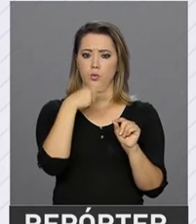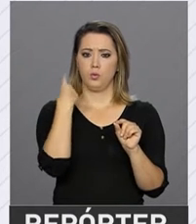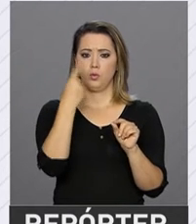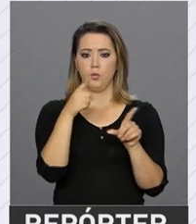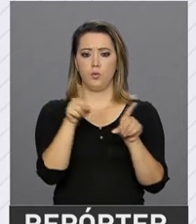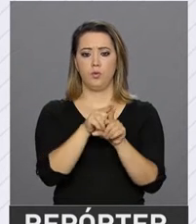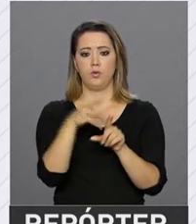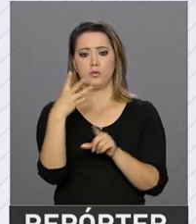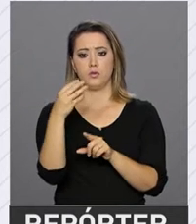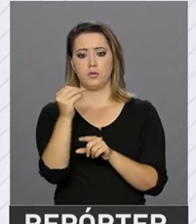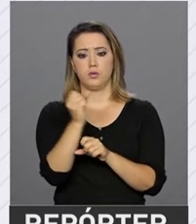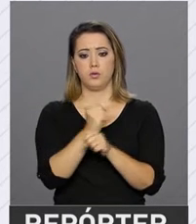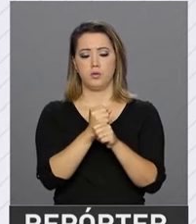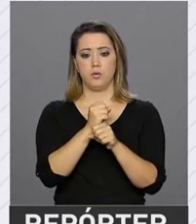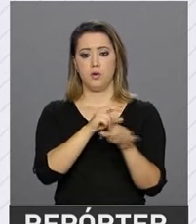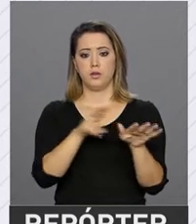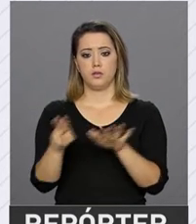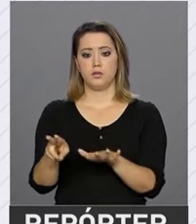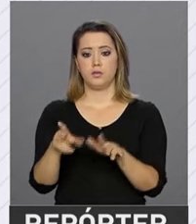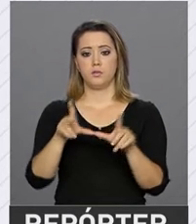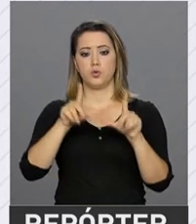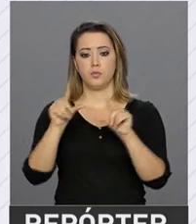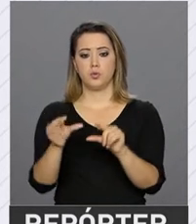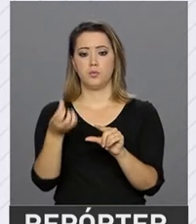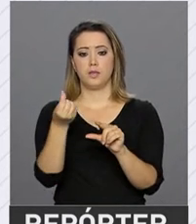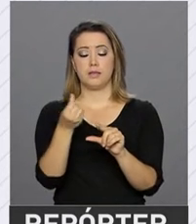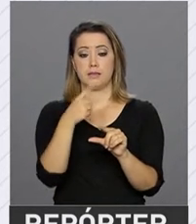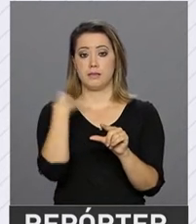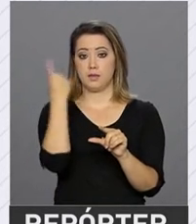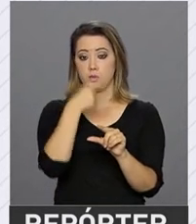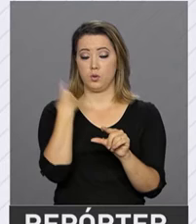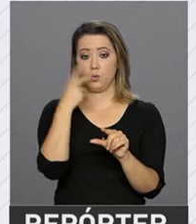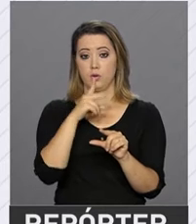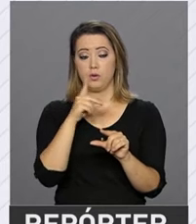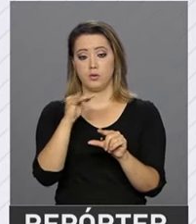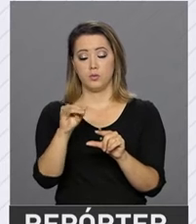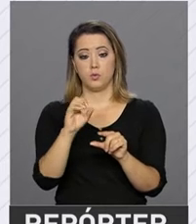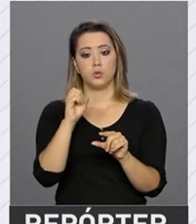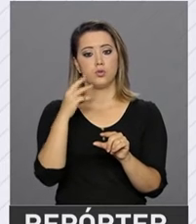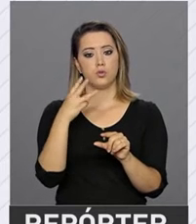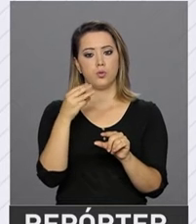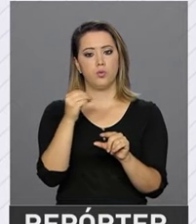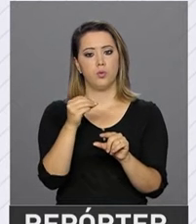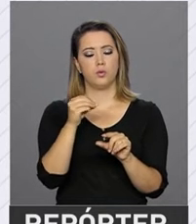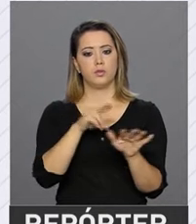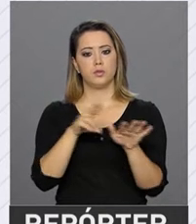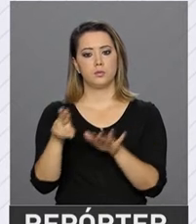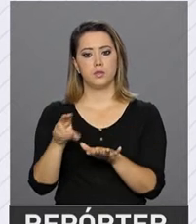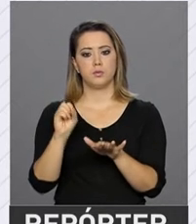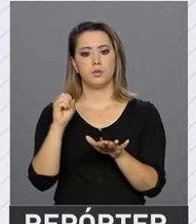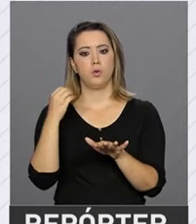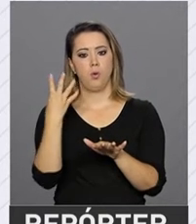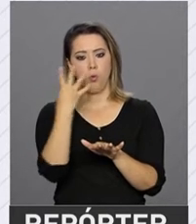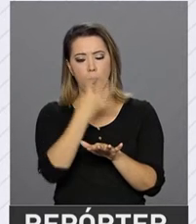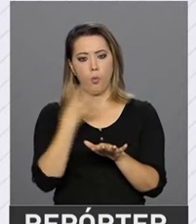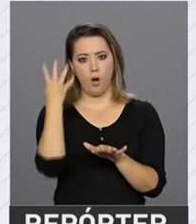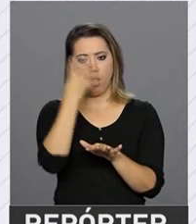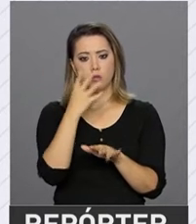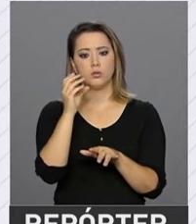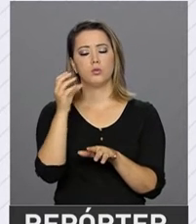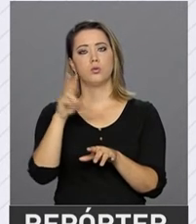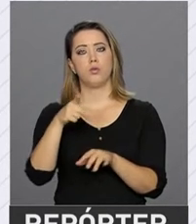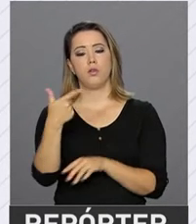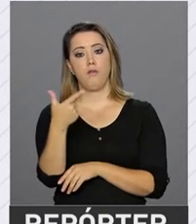40 semanais para seis horas por dia e 30 por semana o 20 na semana nesse caso vai